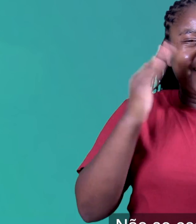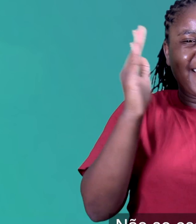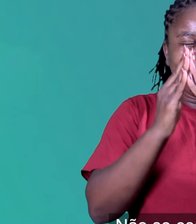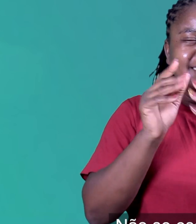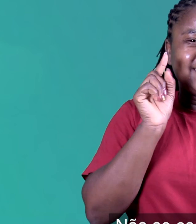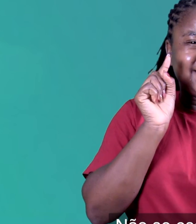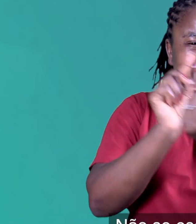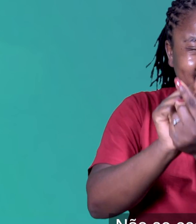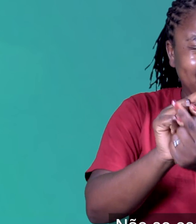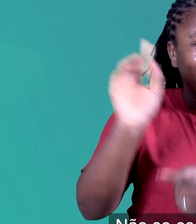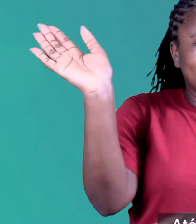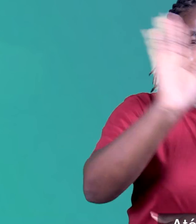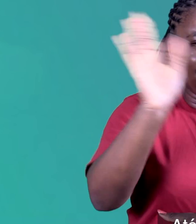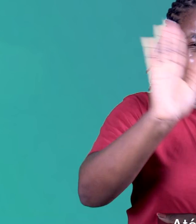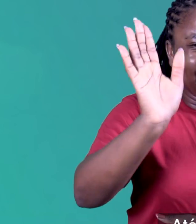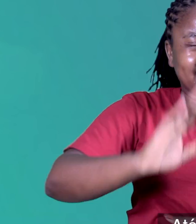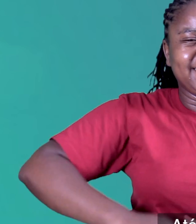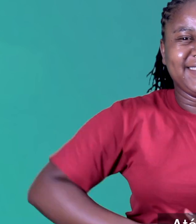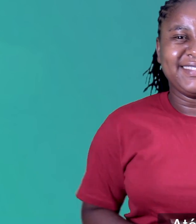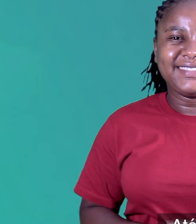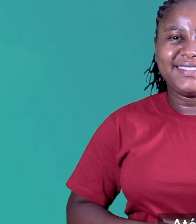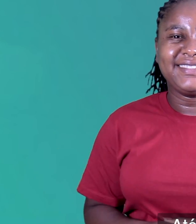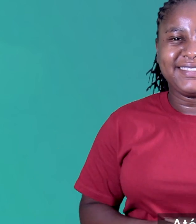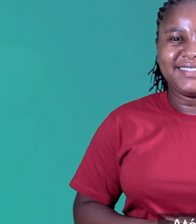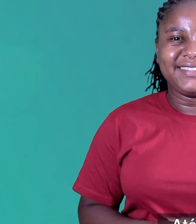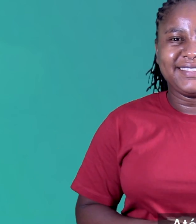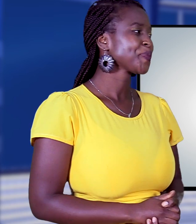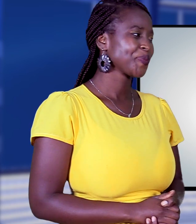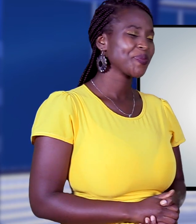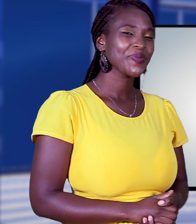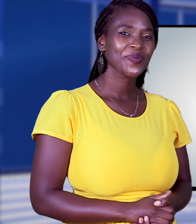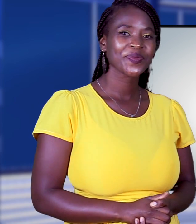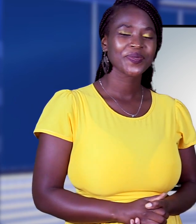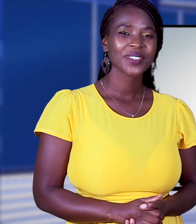se esqueça de exercitar aí em casa. Até ao próximo programa.